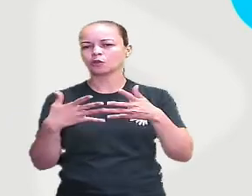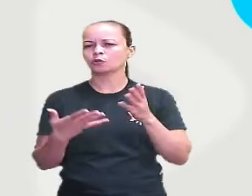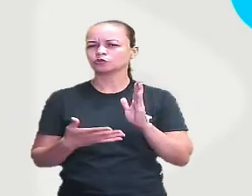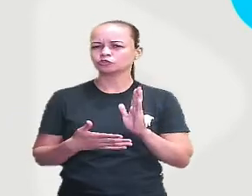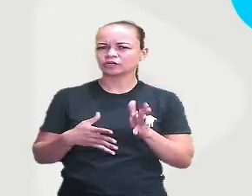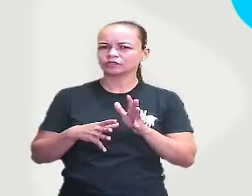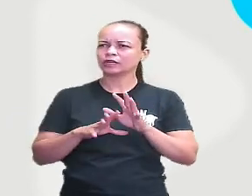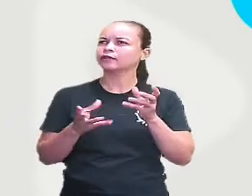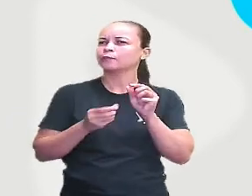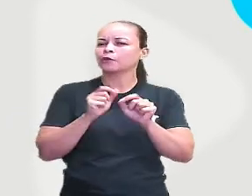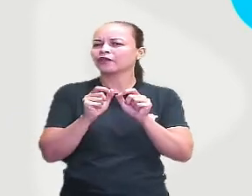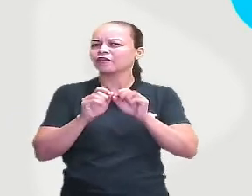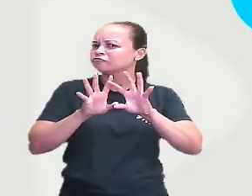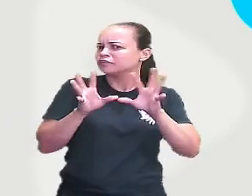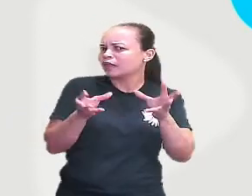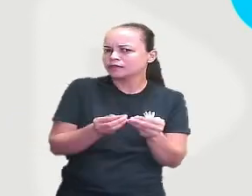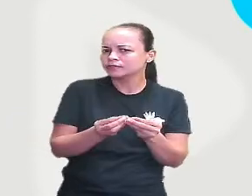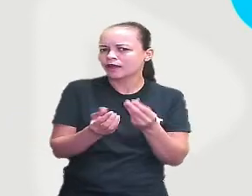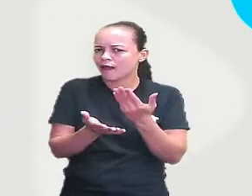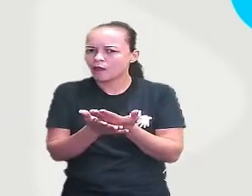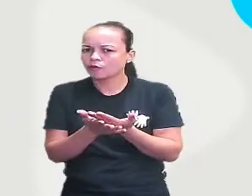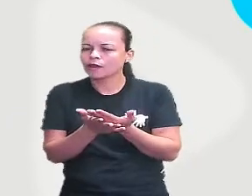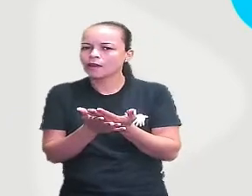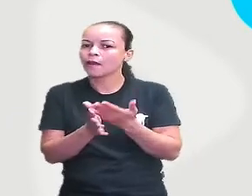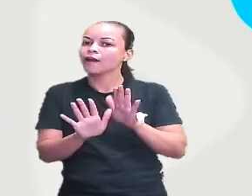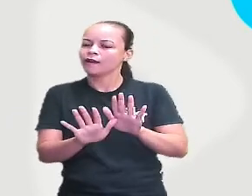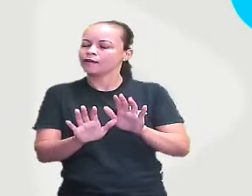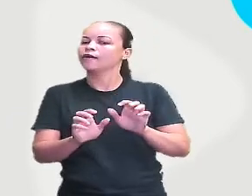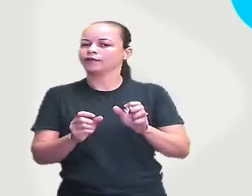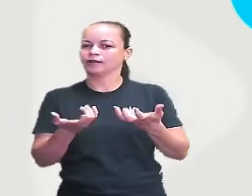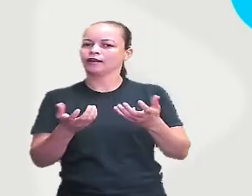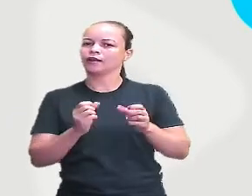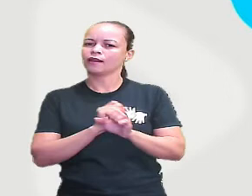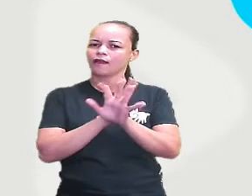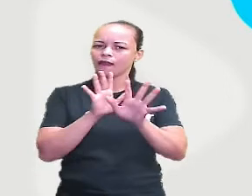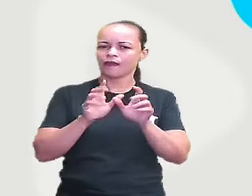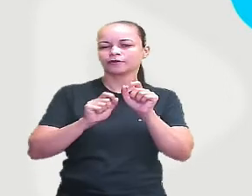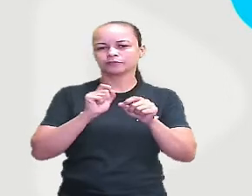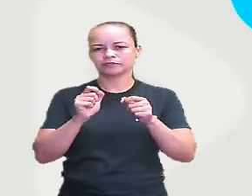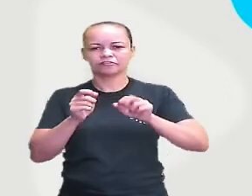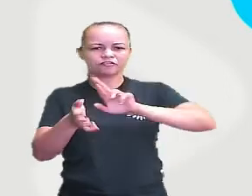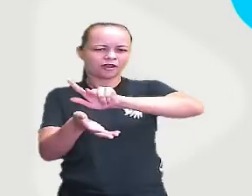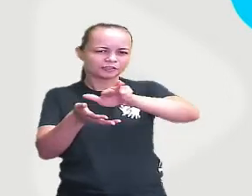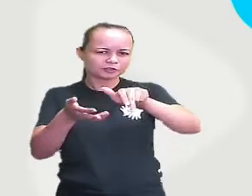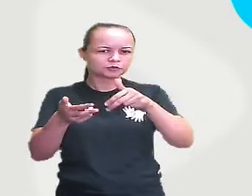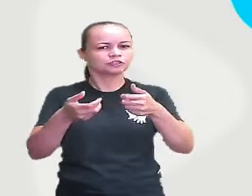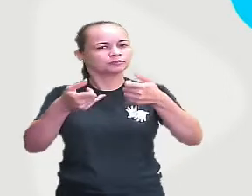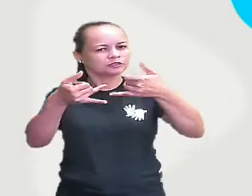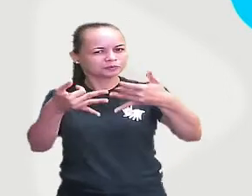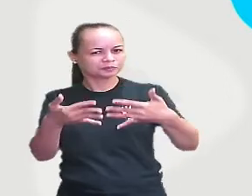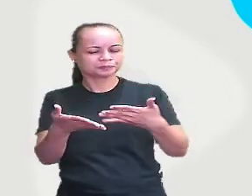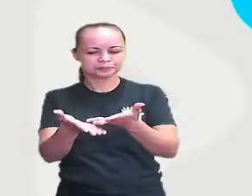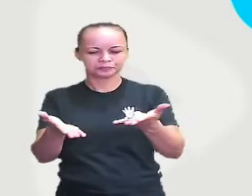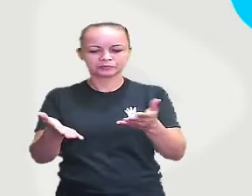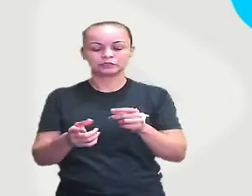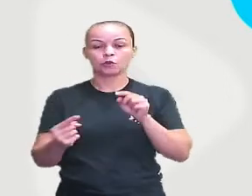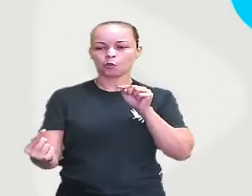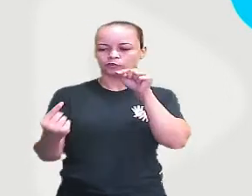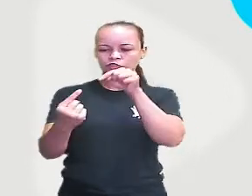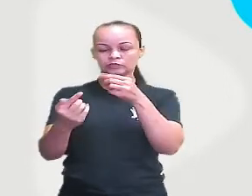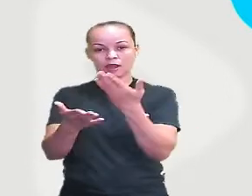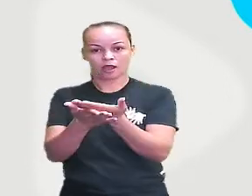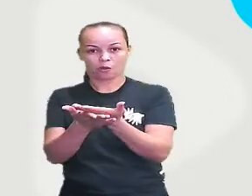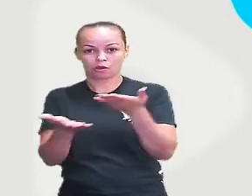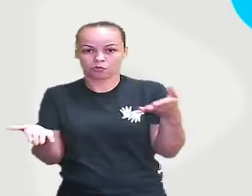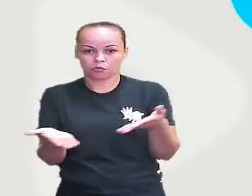justamente finalizar a nossa aula. Mas claro que tem muito ainda para a gente construir, para edificar com você. Que é o quê? Qual o objetivo da nossa aula hoje?